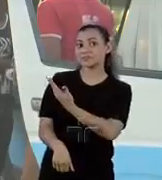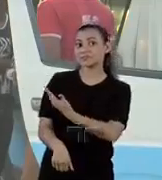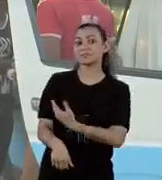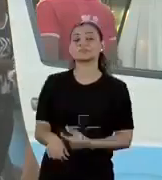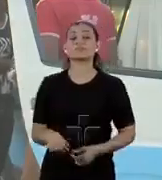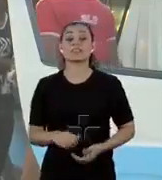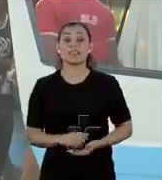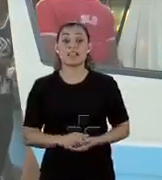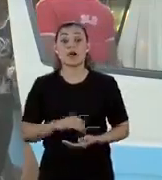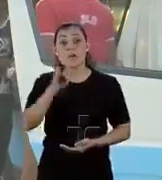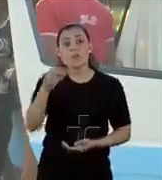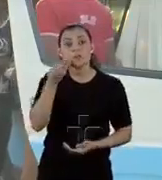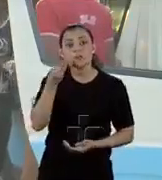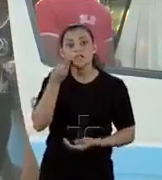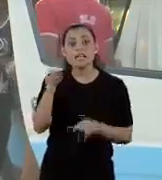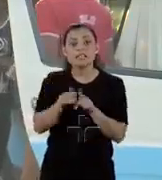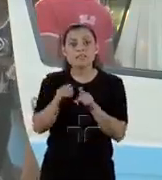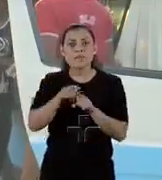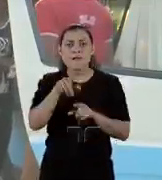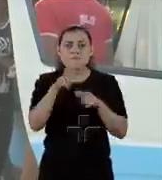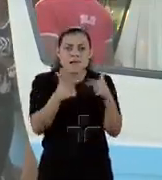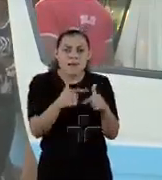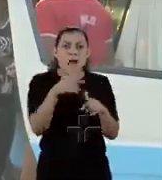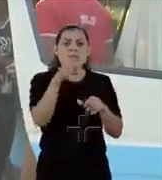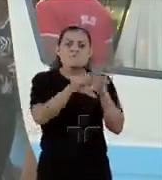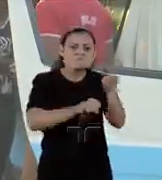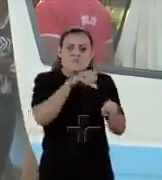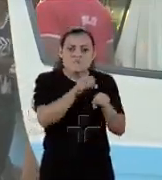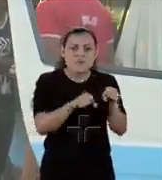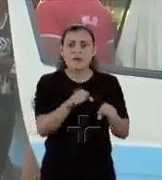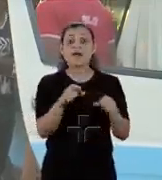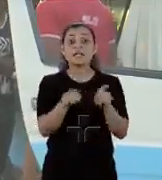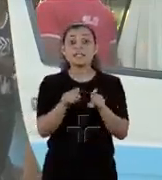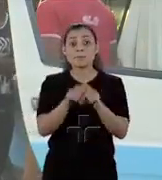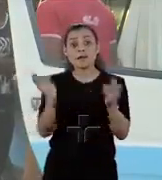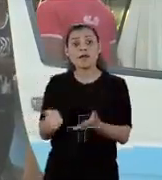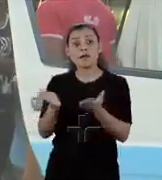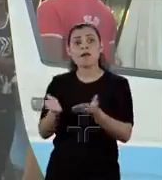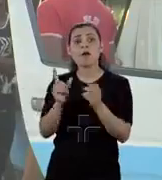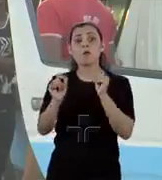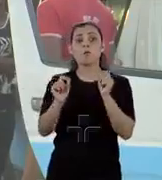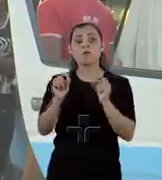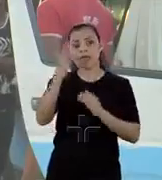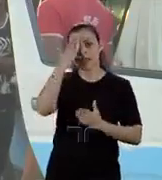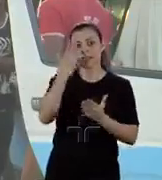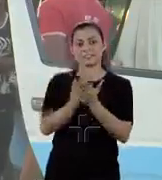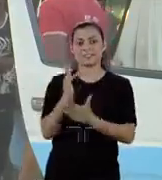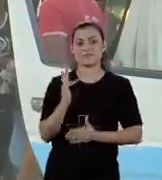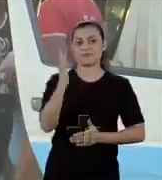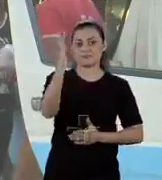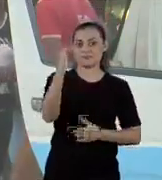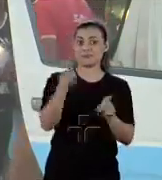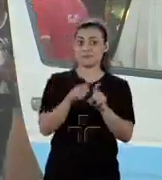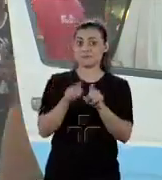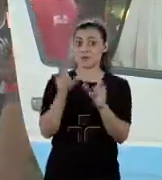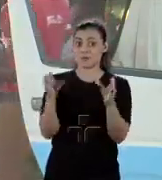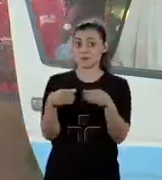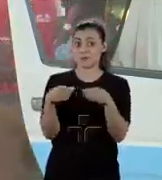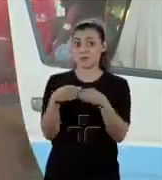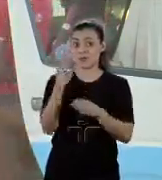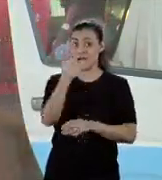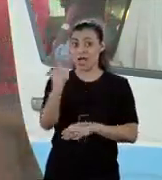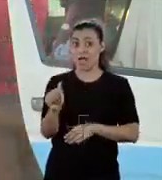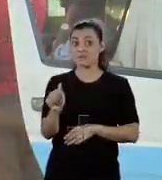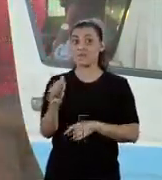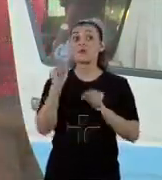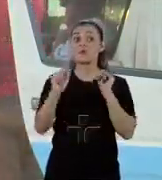busca por oportunidades, há um outro sentimento que mobiliza os países em África: a esperança, que para a população passa